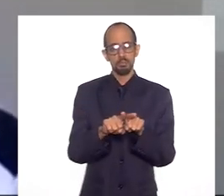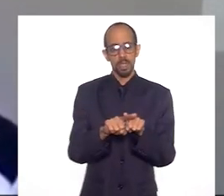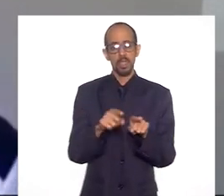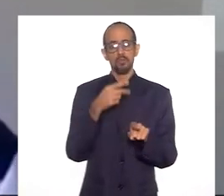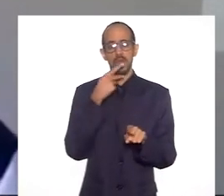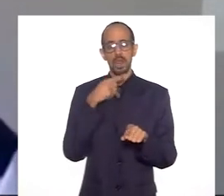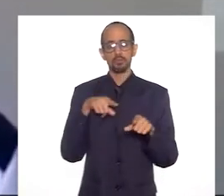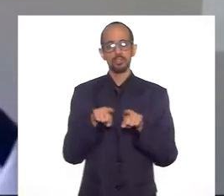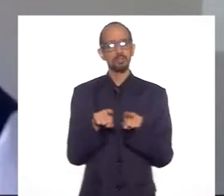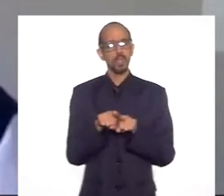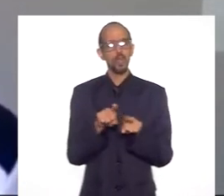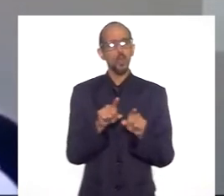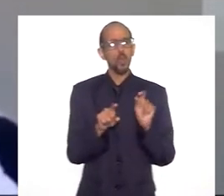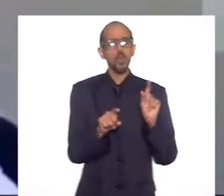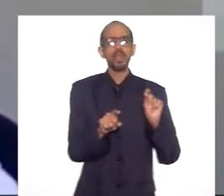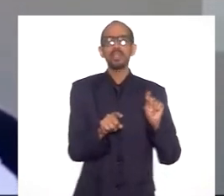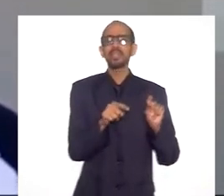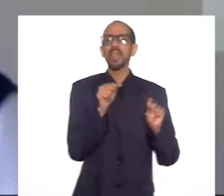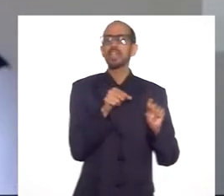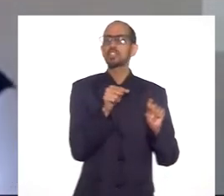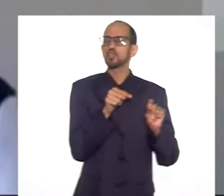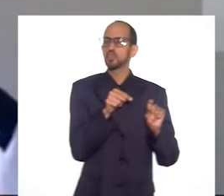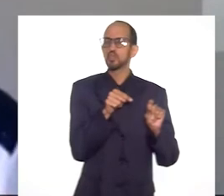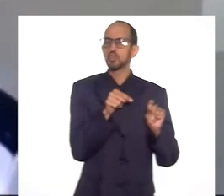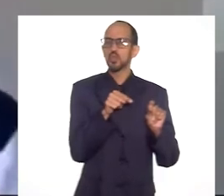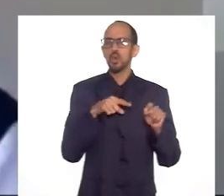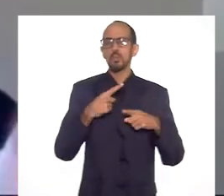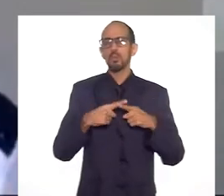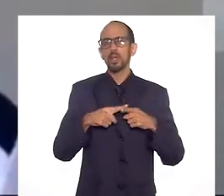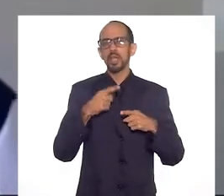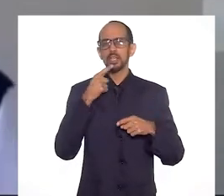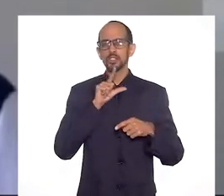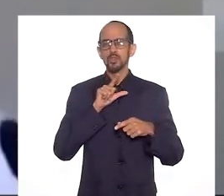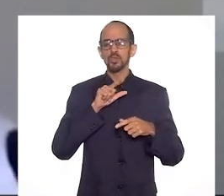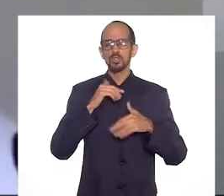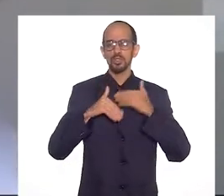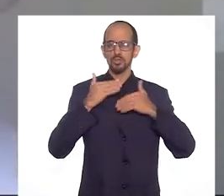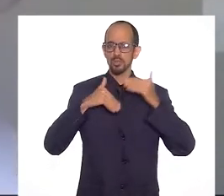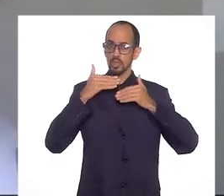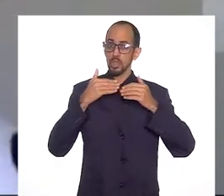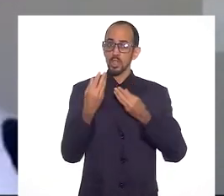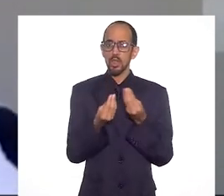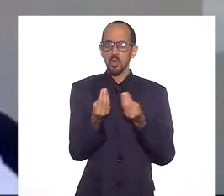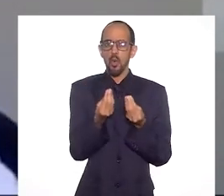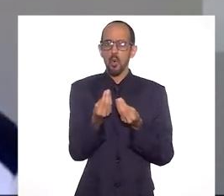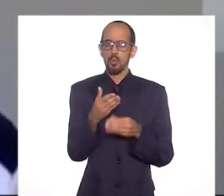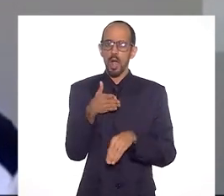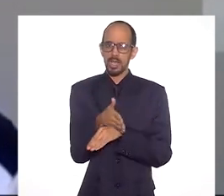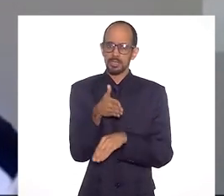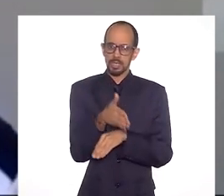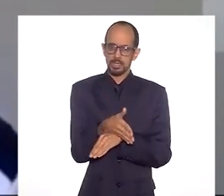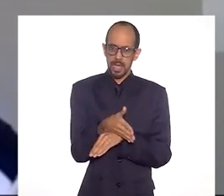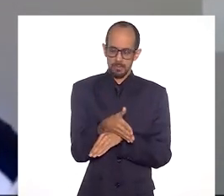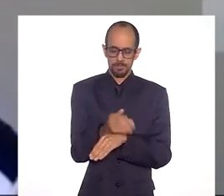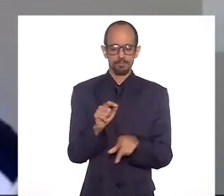falando um pouco, né, sobre o que, que é isso, por que, que eles estão ganhando força, como acessar. E,